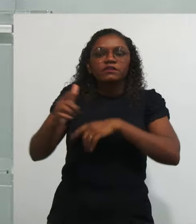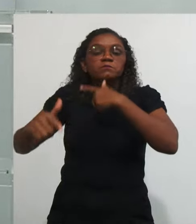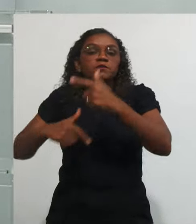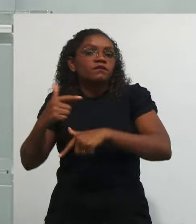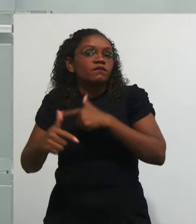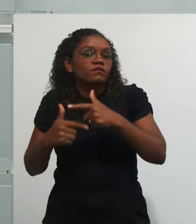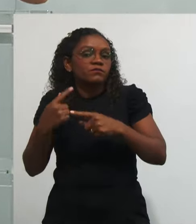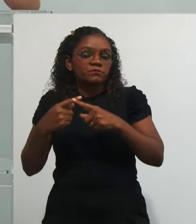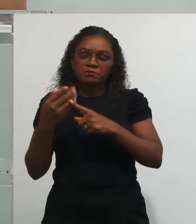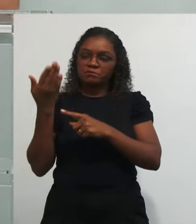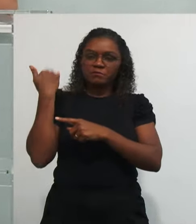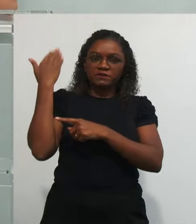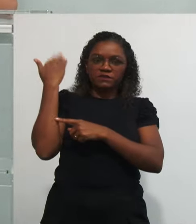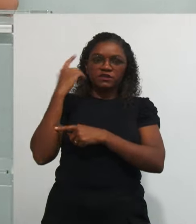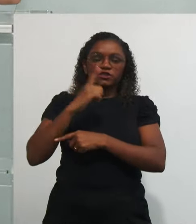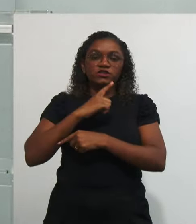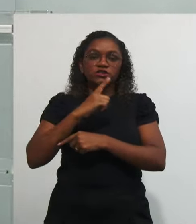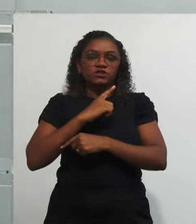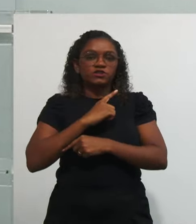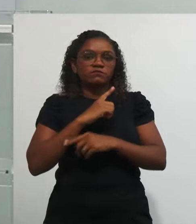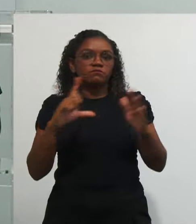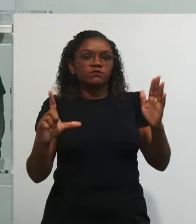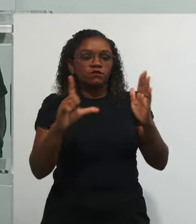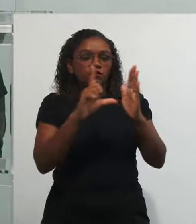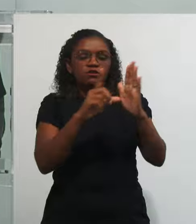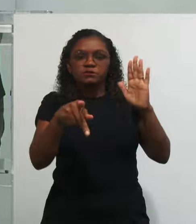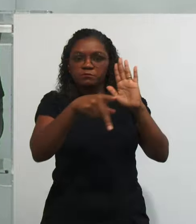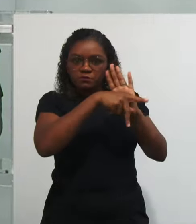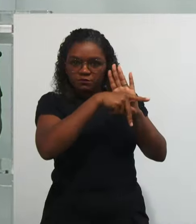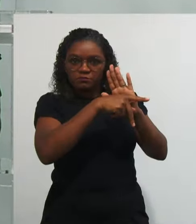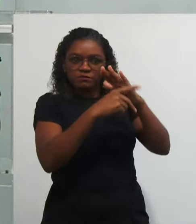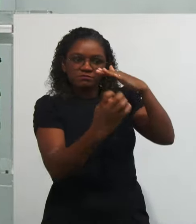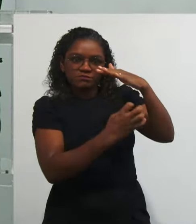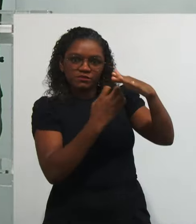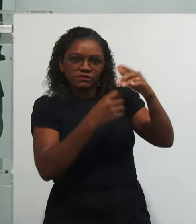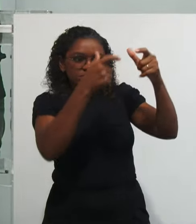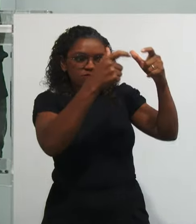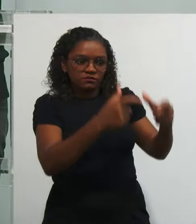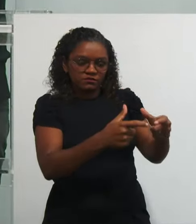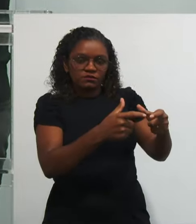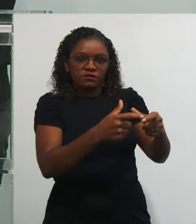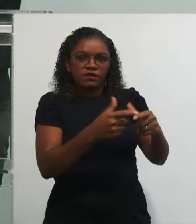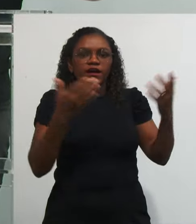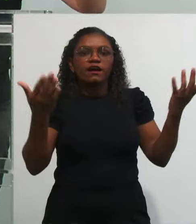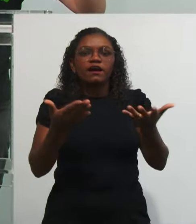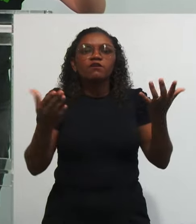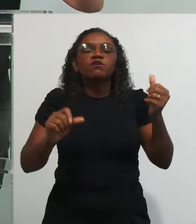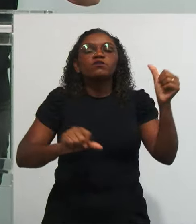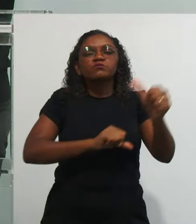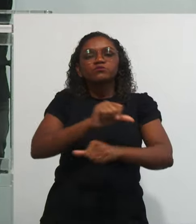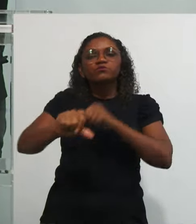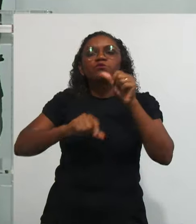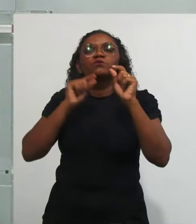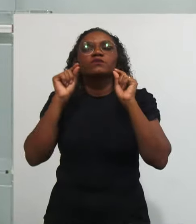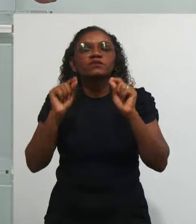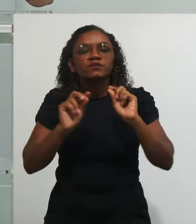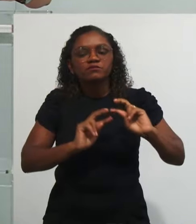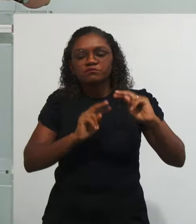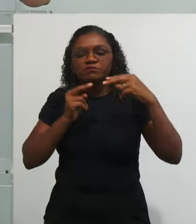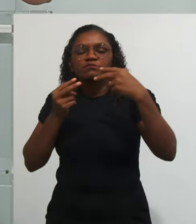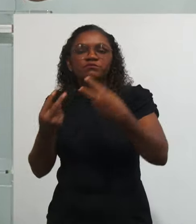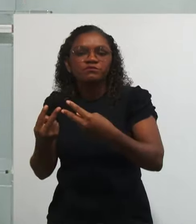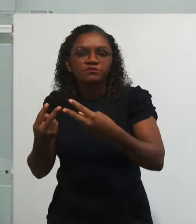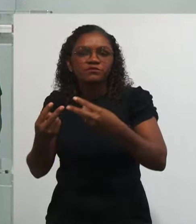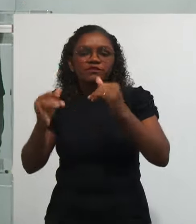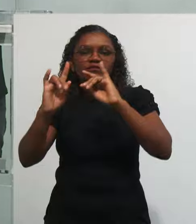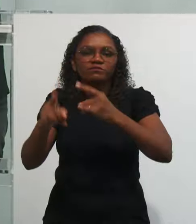tinham antes estabelecimentos físicos migraram aí pro Home Office cada um trabalhando na sua casa por conta das restrições